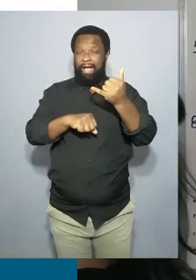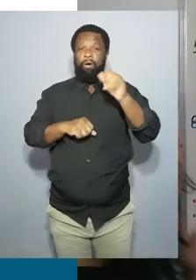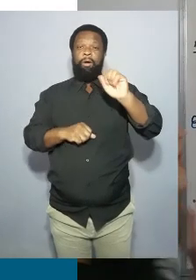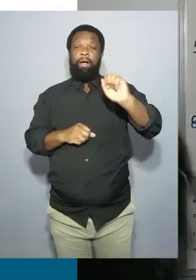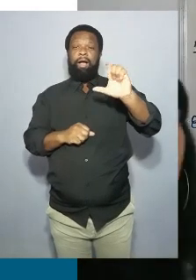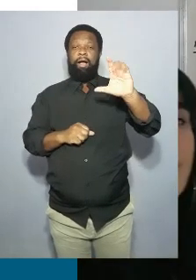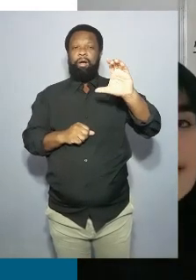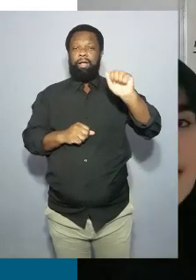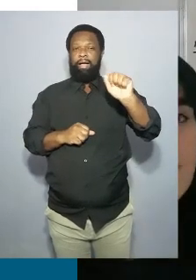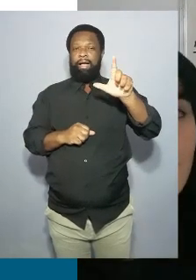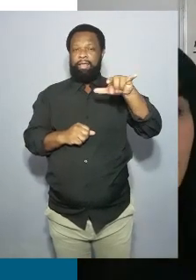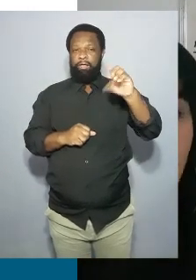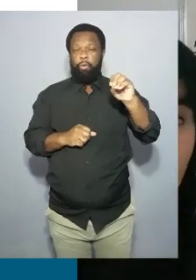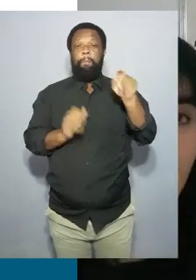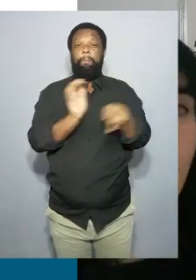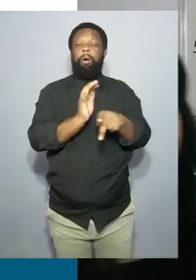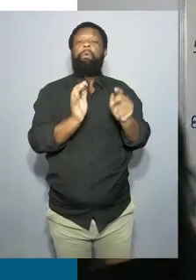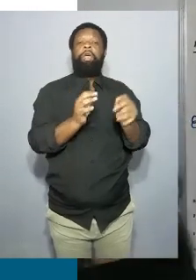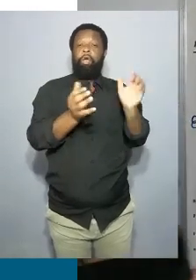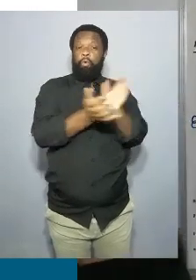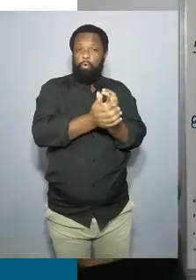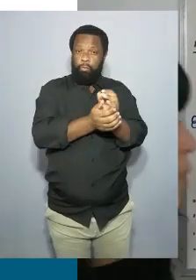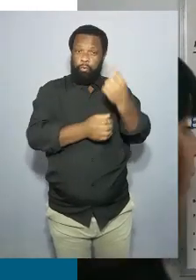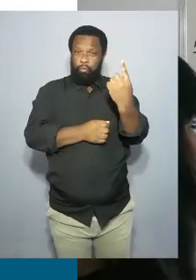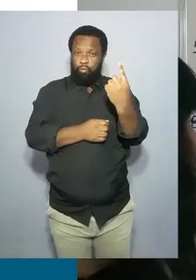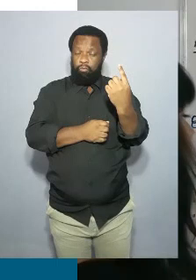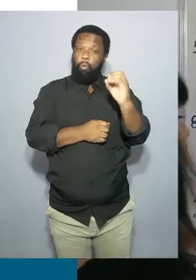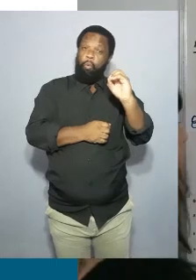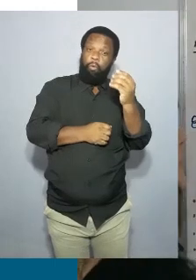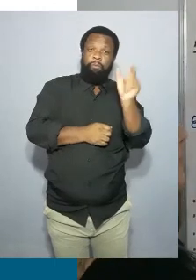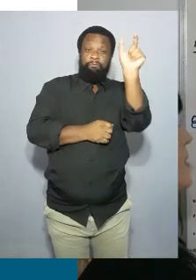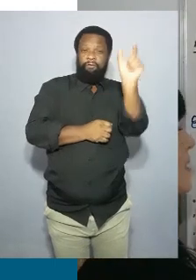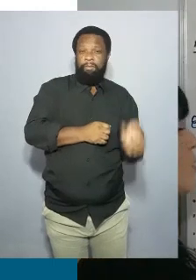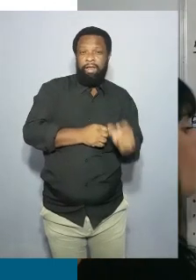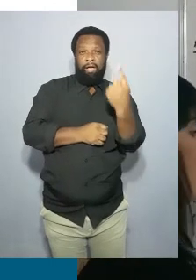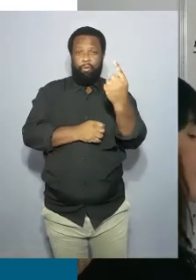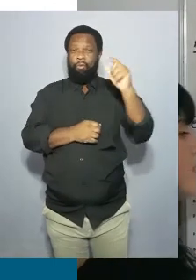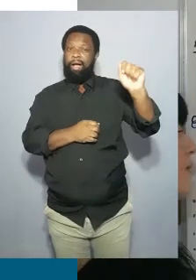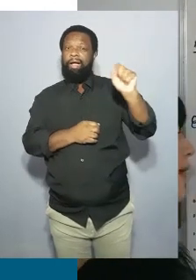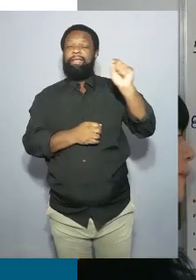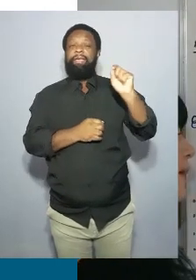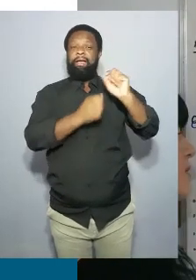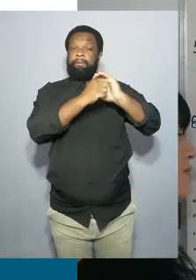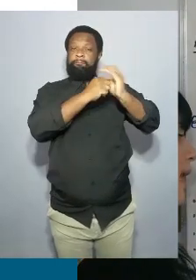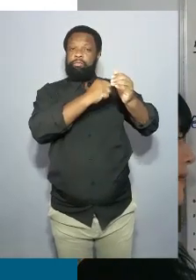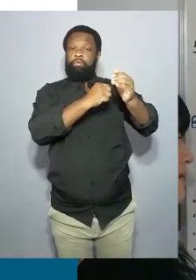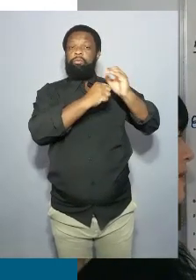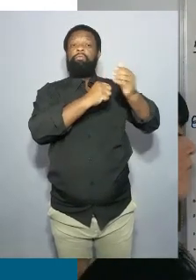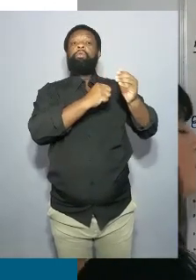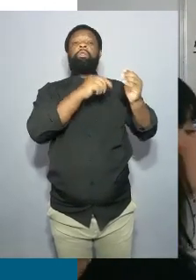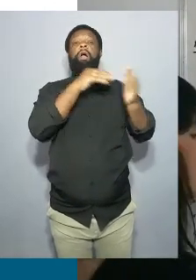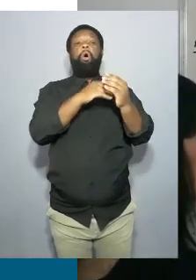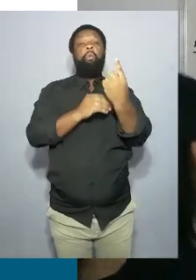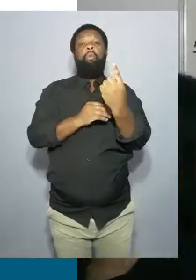alcalinos, que é o pessoal localizado no grupo 1 ou na família 1A, eles apresentam um elétron na camada de